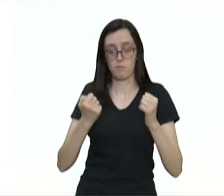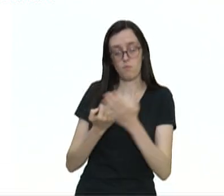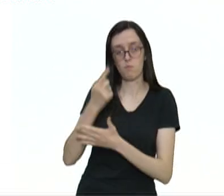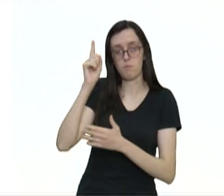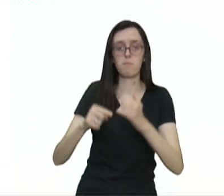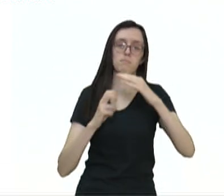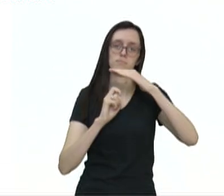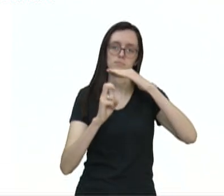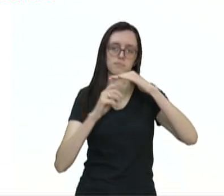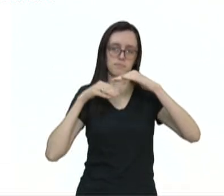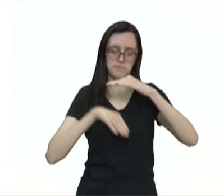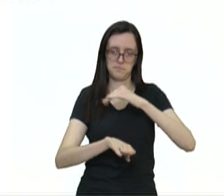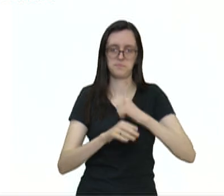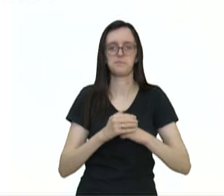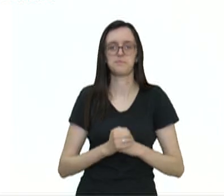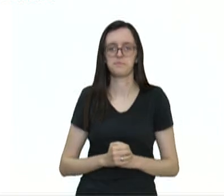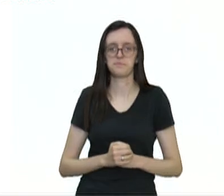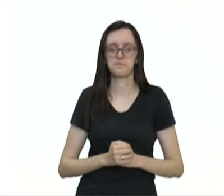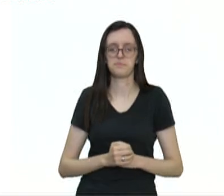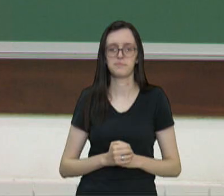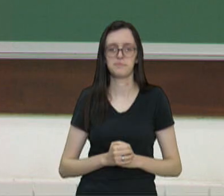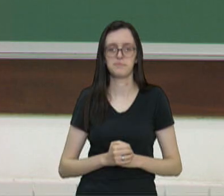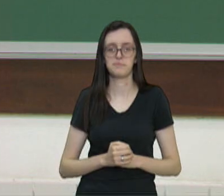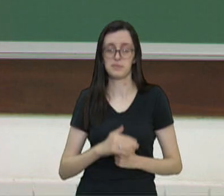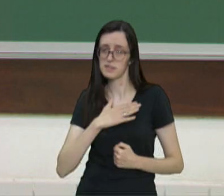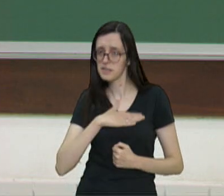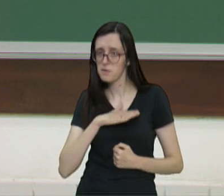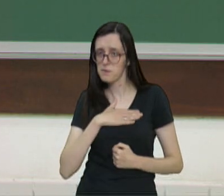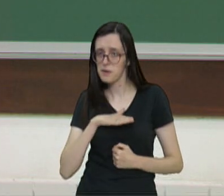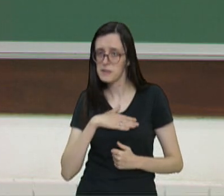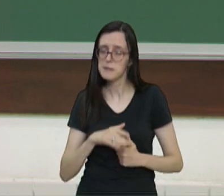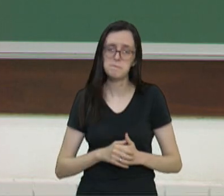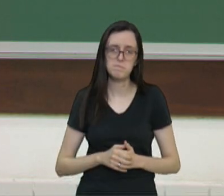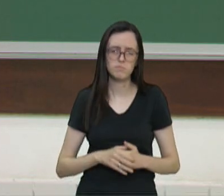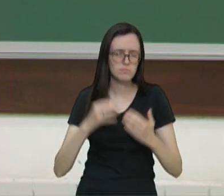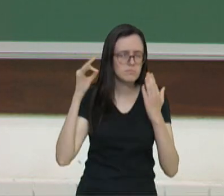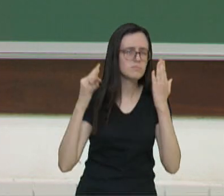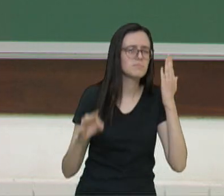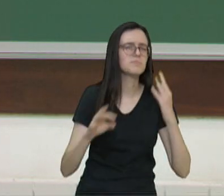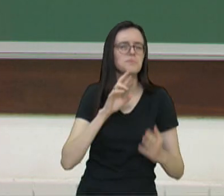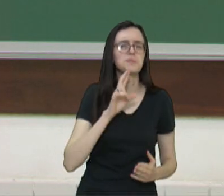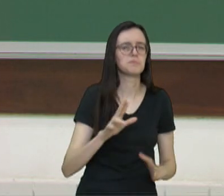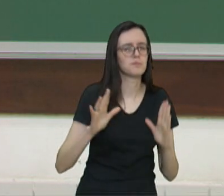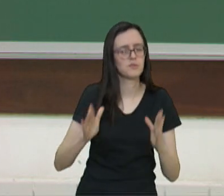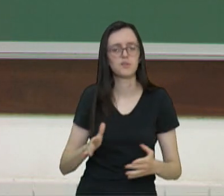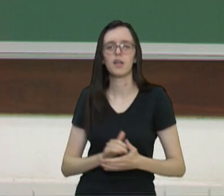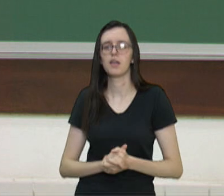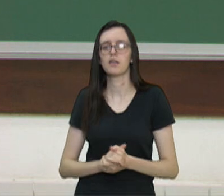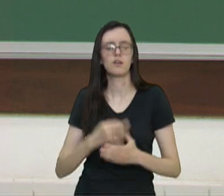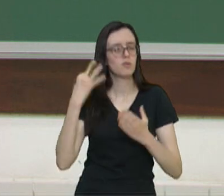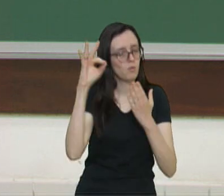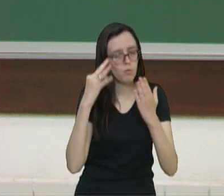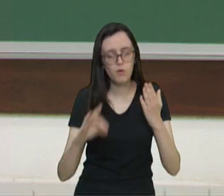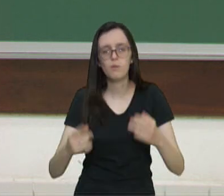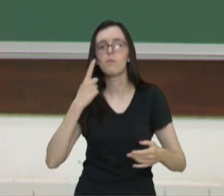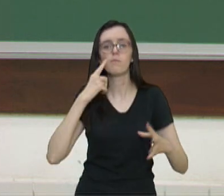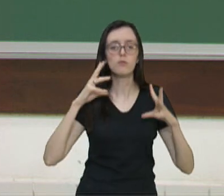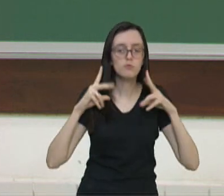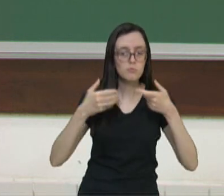Subway, na Subway Station, lá no metrô. Tranquilo? Conferiu as suas respostas, corrija, vê se está